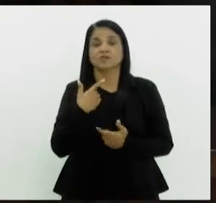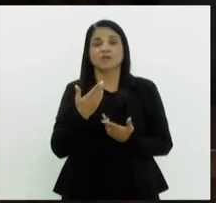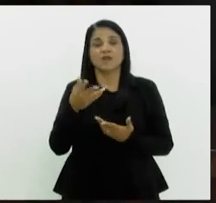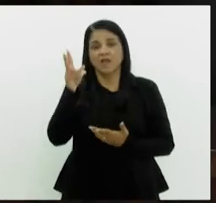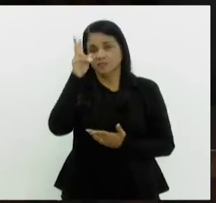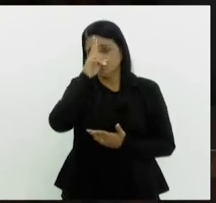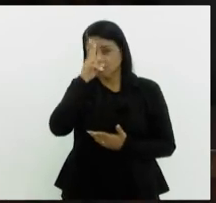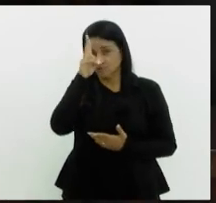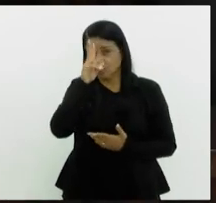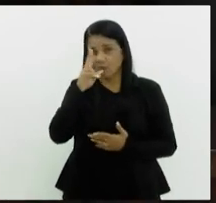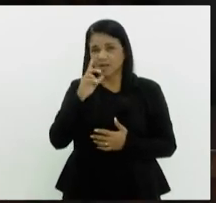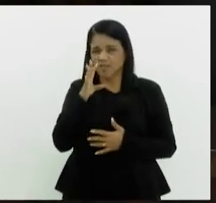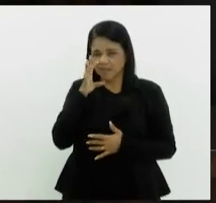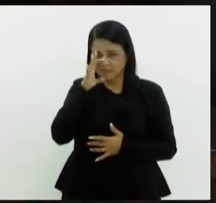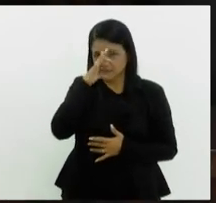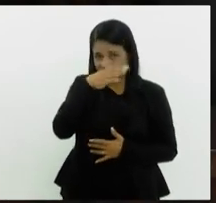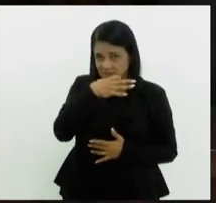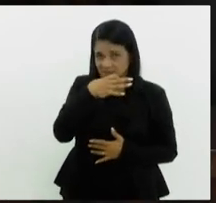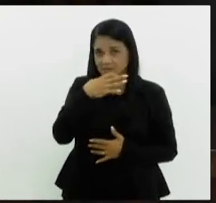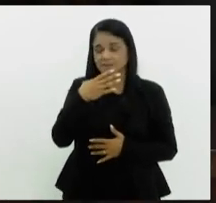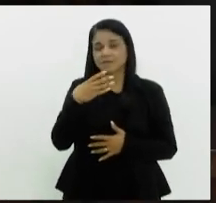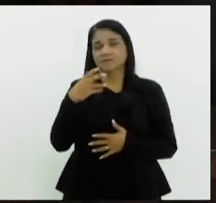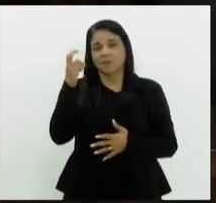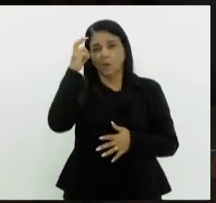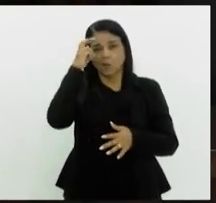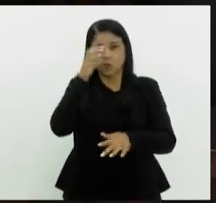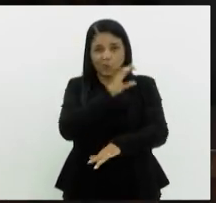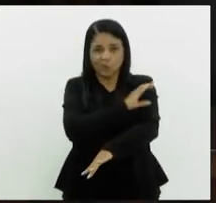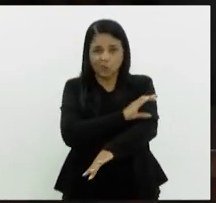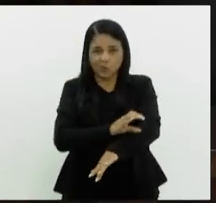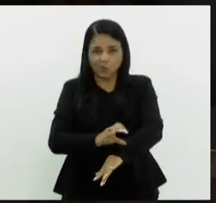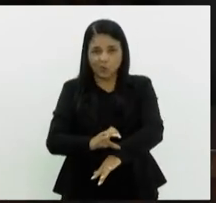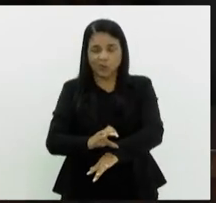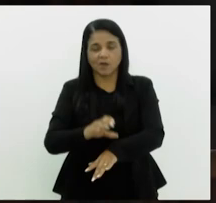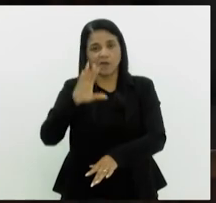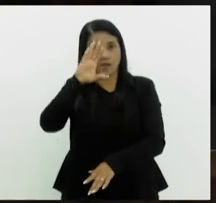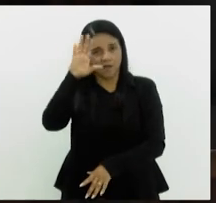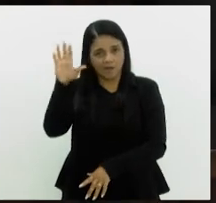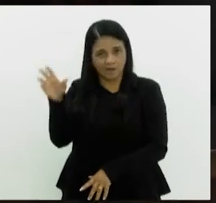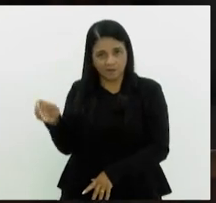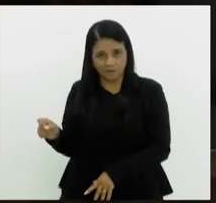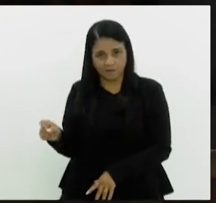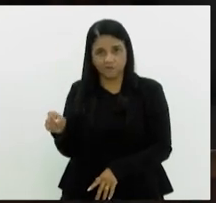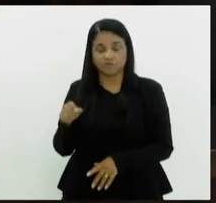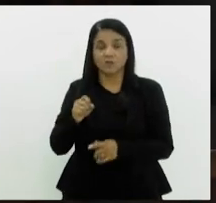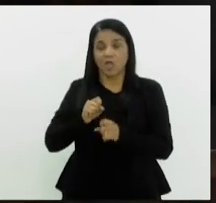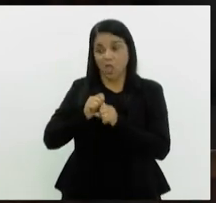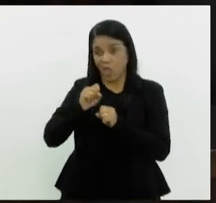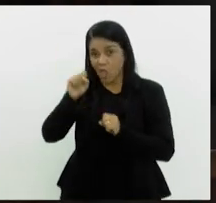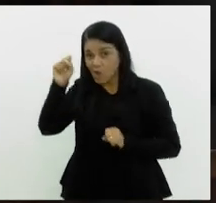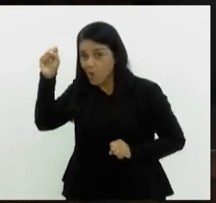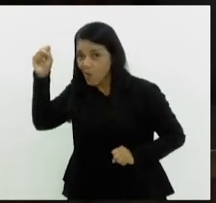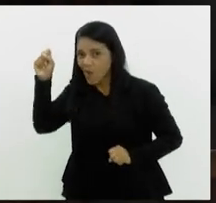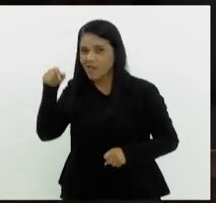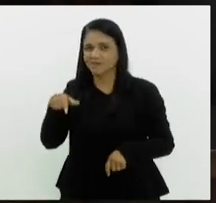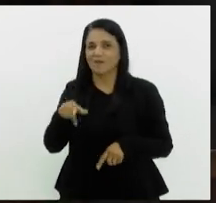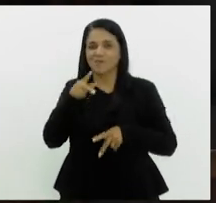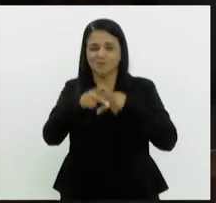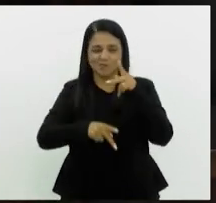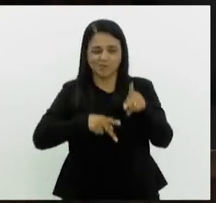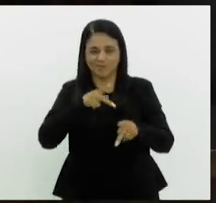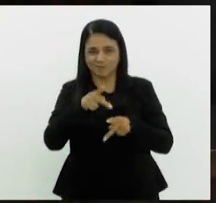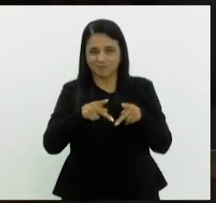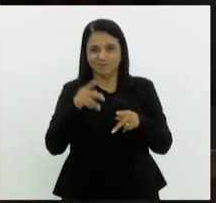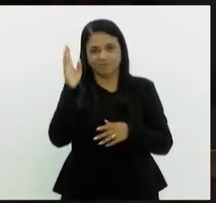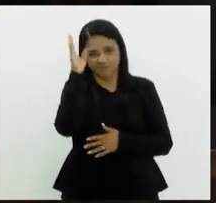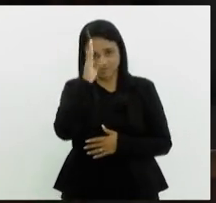história da resistência da cultura afro-brasileira. Esta heroína do povo brasileiro, do estado do Rio de